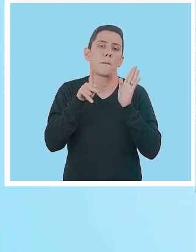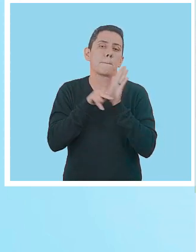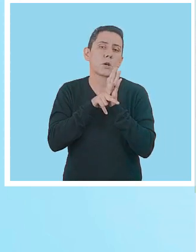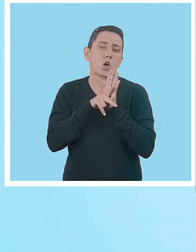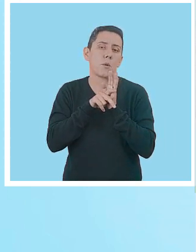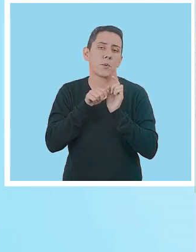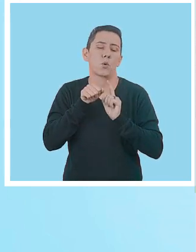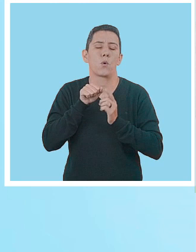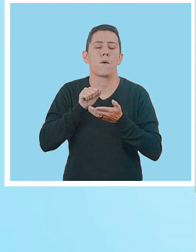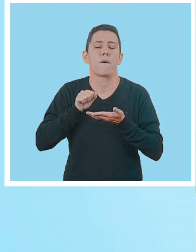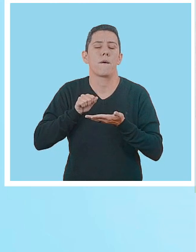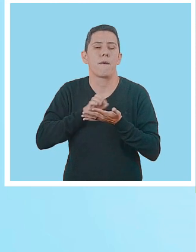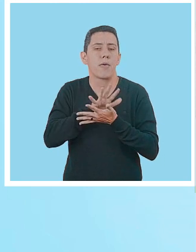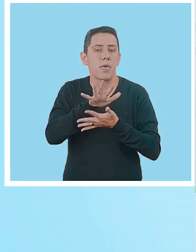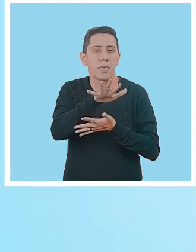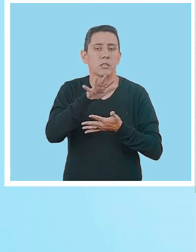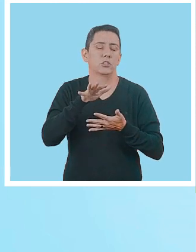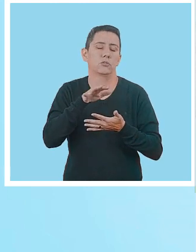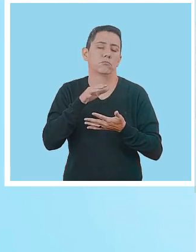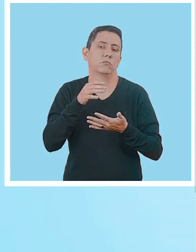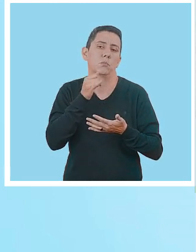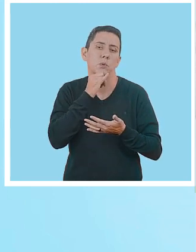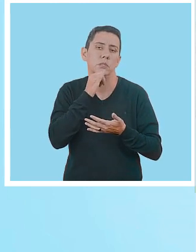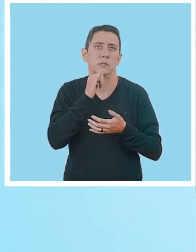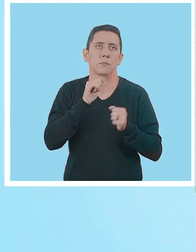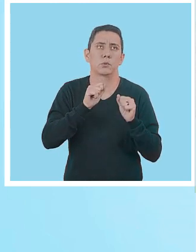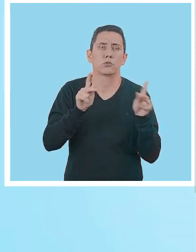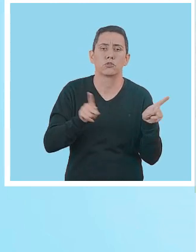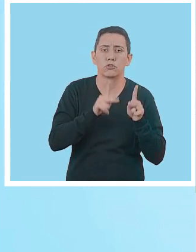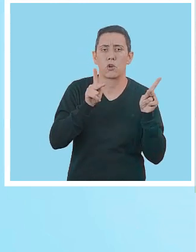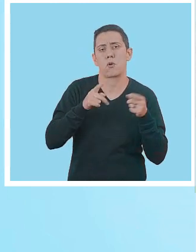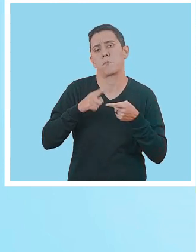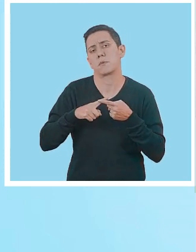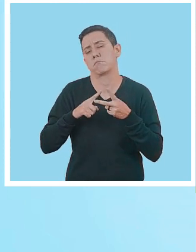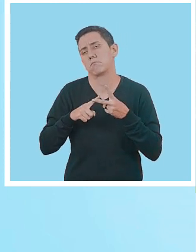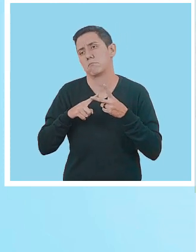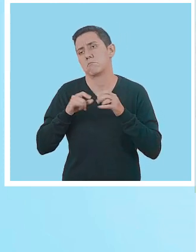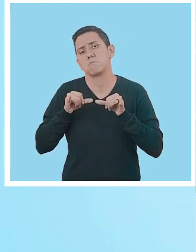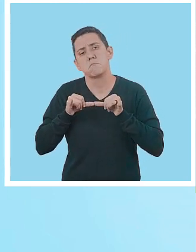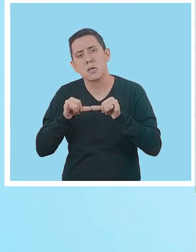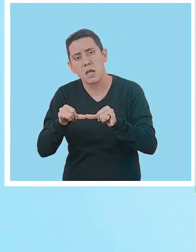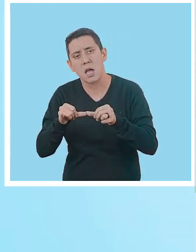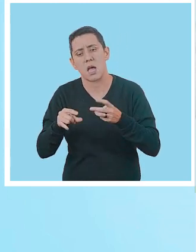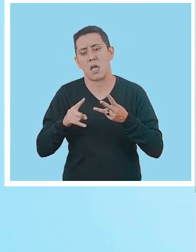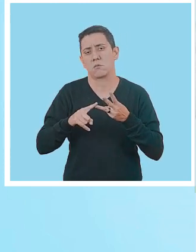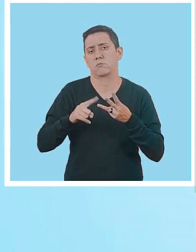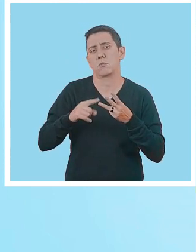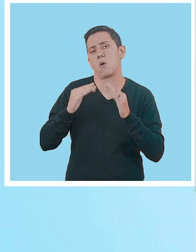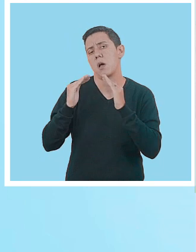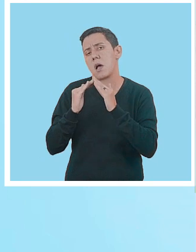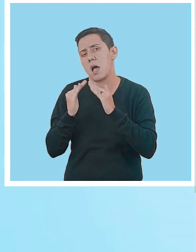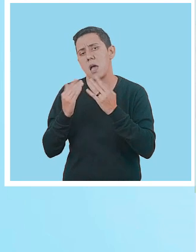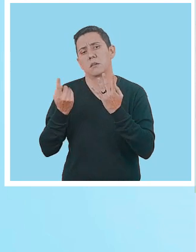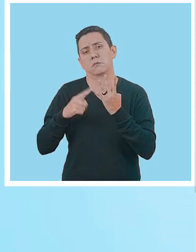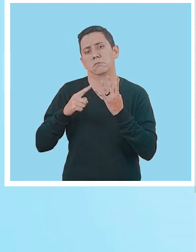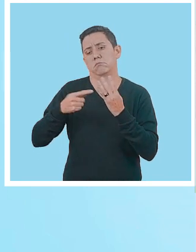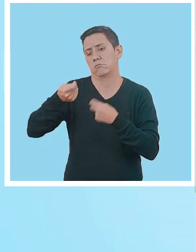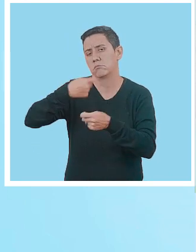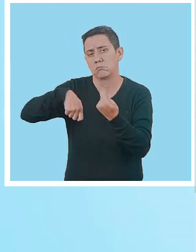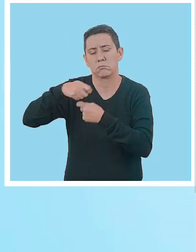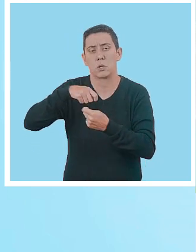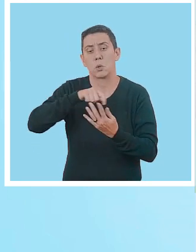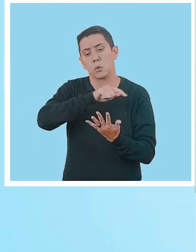Então seja uma residência um shopping mercado comércio enfim todos eles são unidades